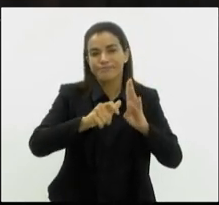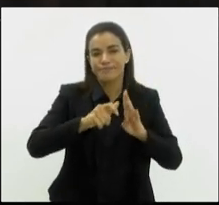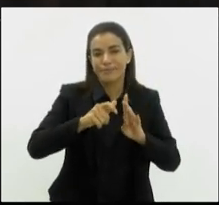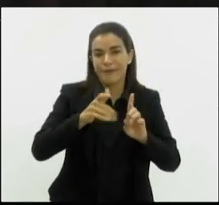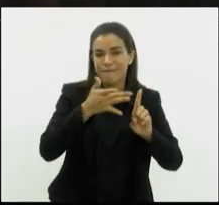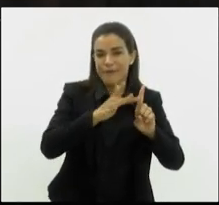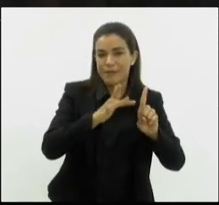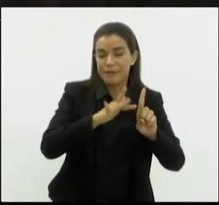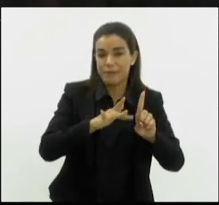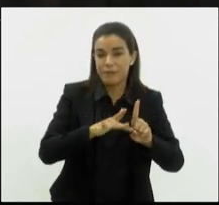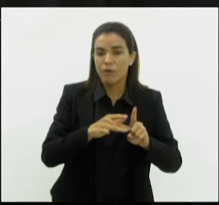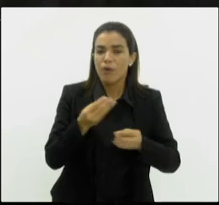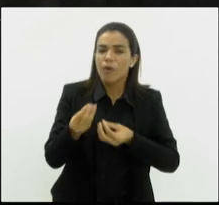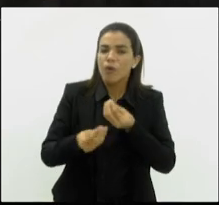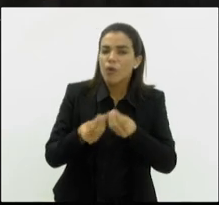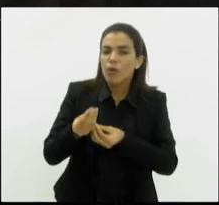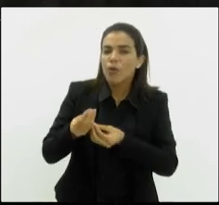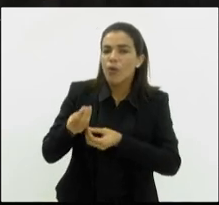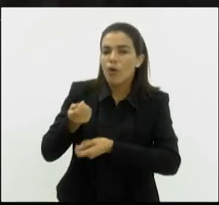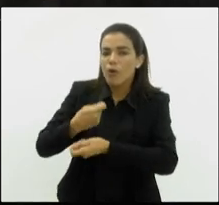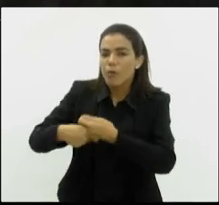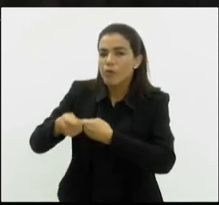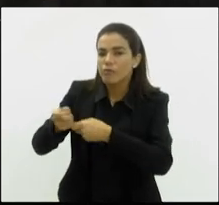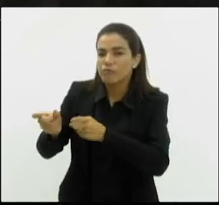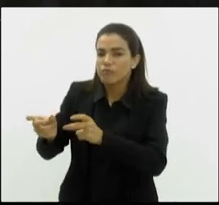Como é que aquele comércio